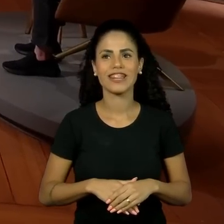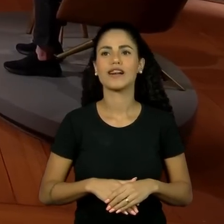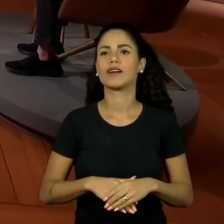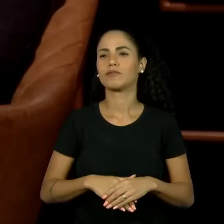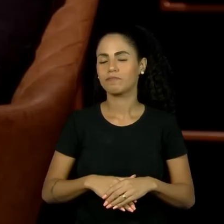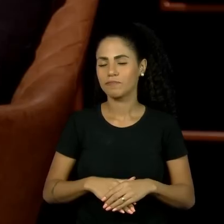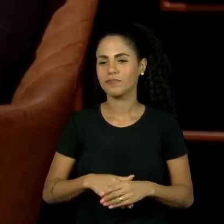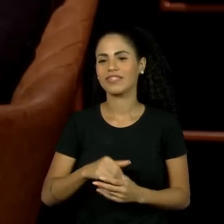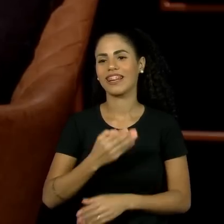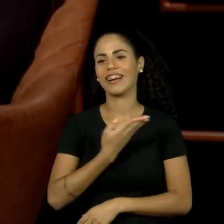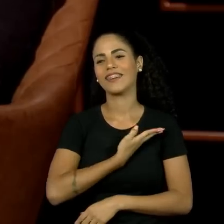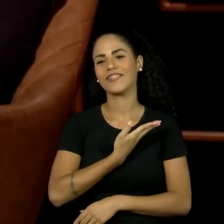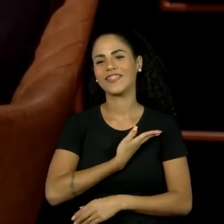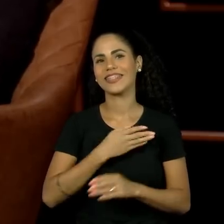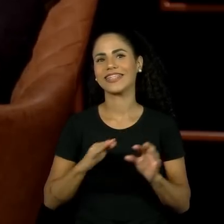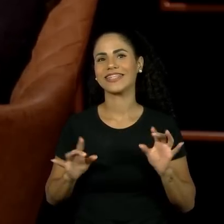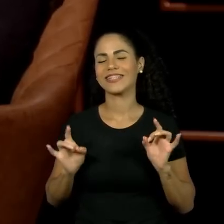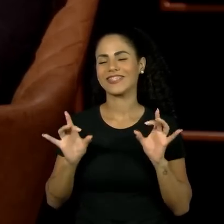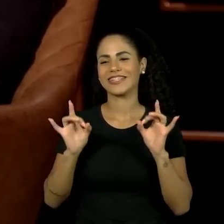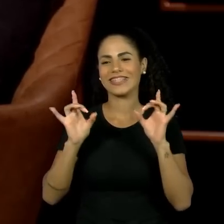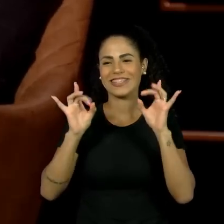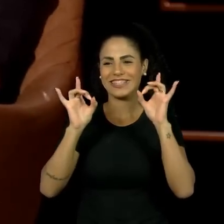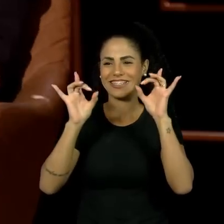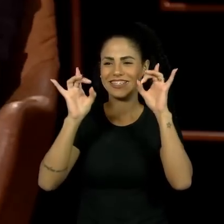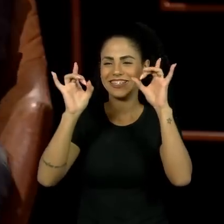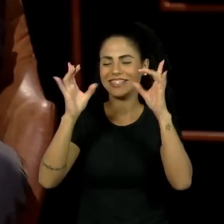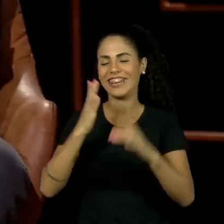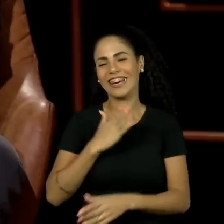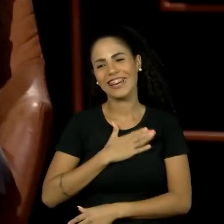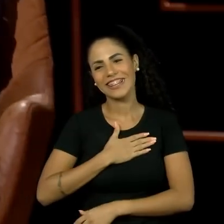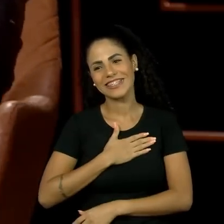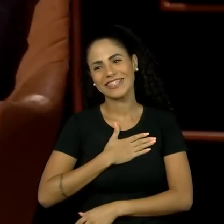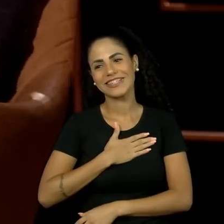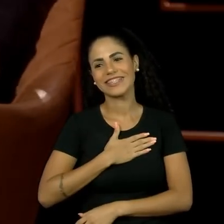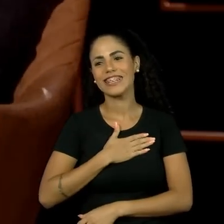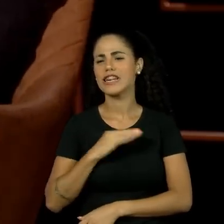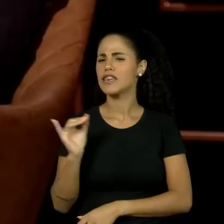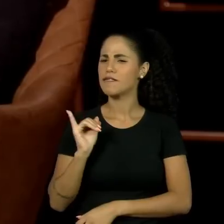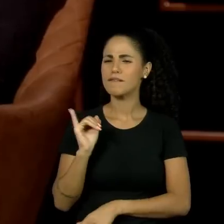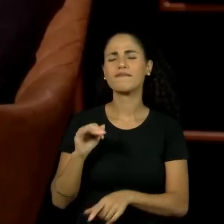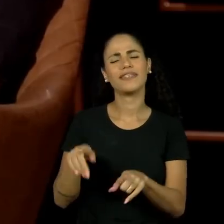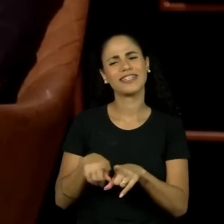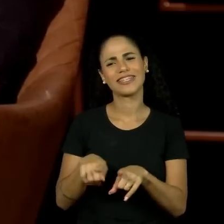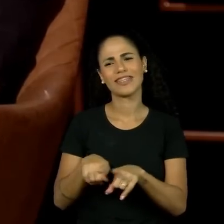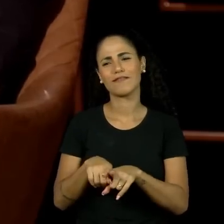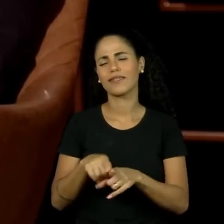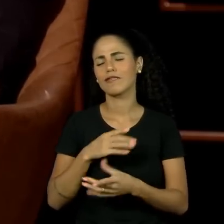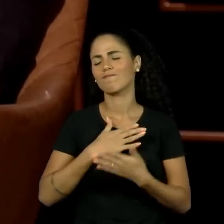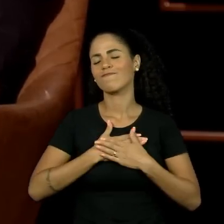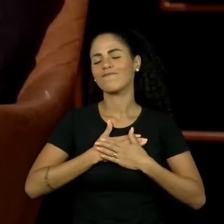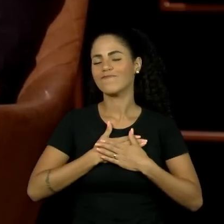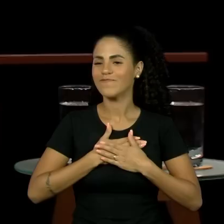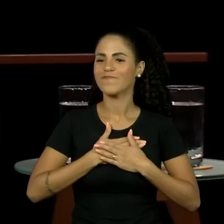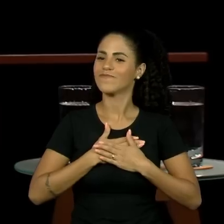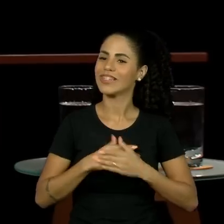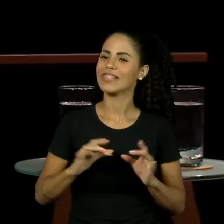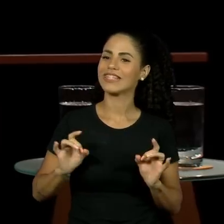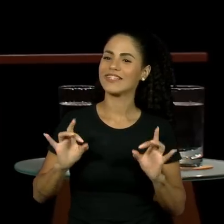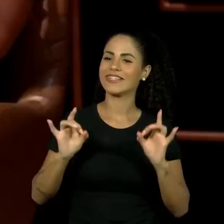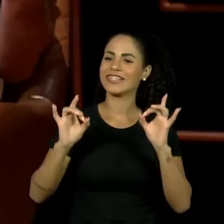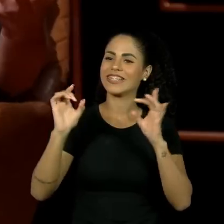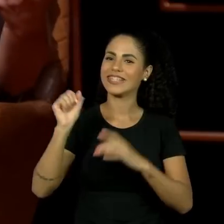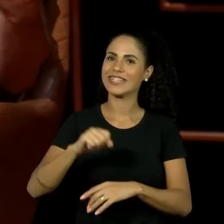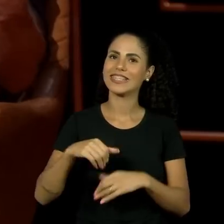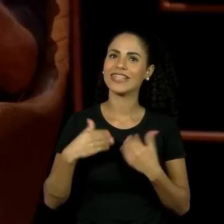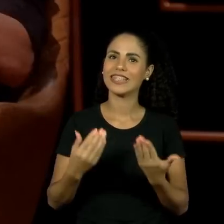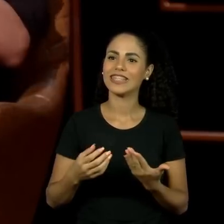Linda, minha amiga. Outro amor da minha vida, outra irmã, outro presente que a vida me deu. E